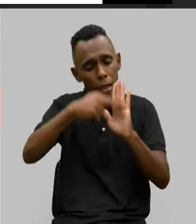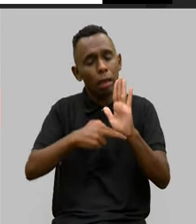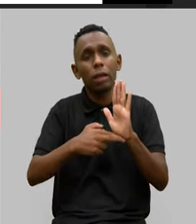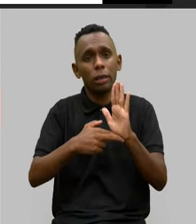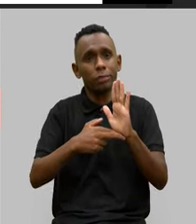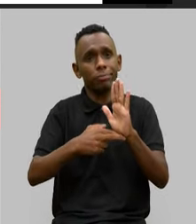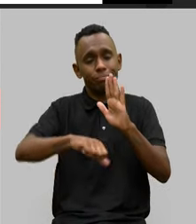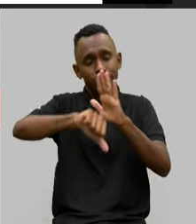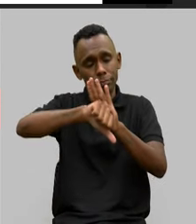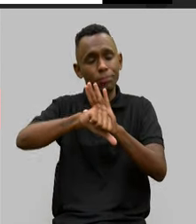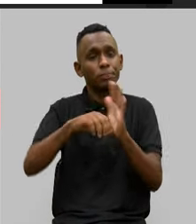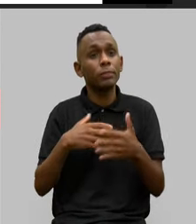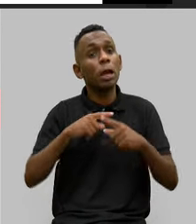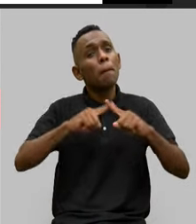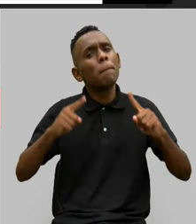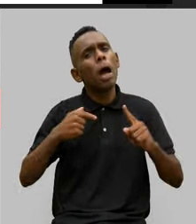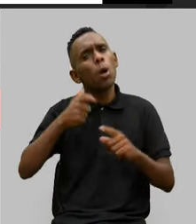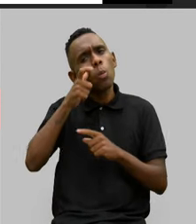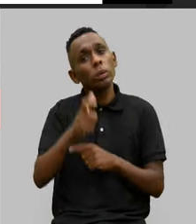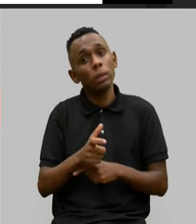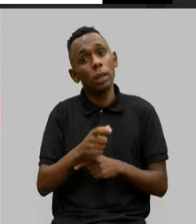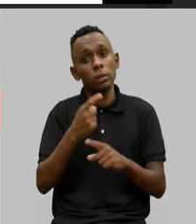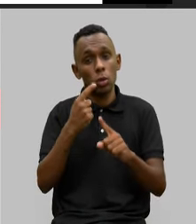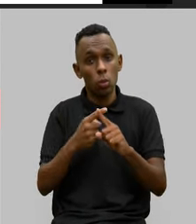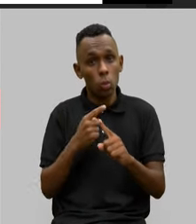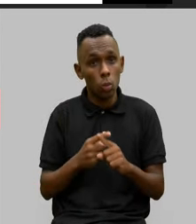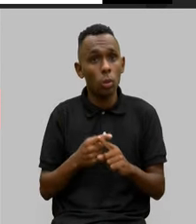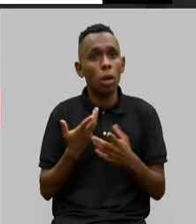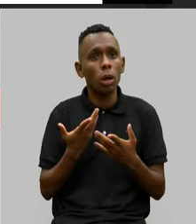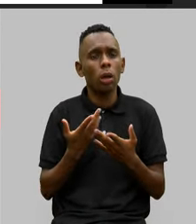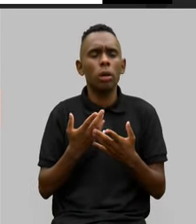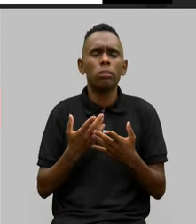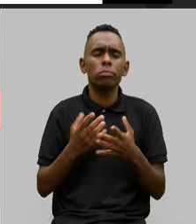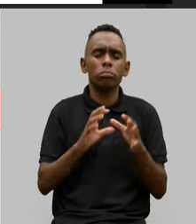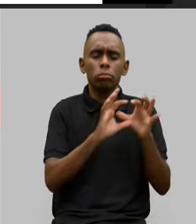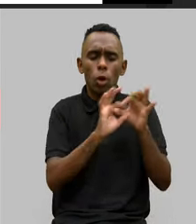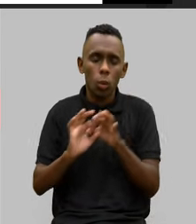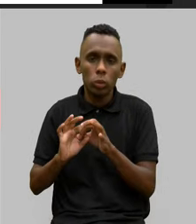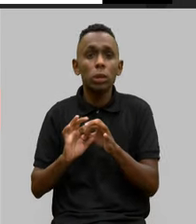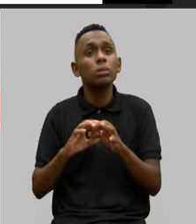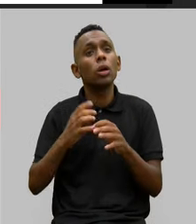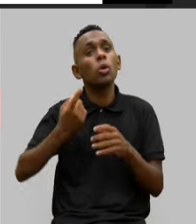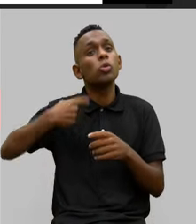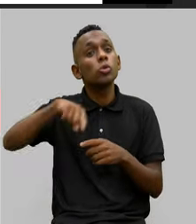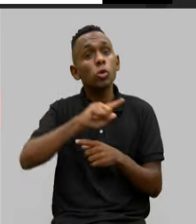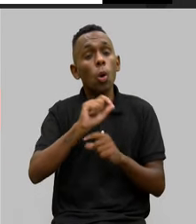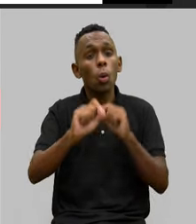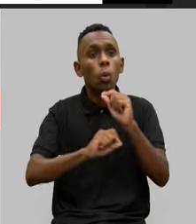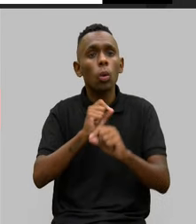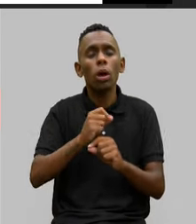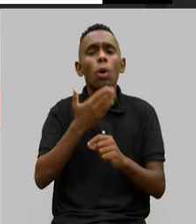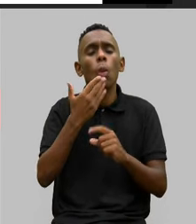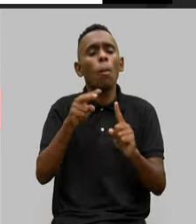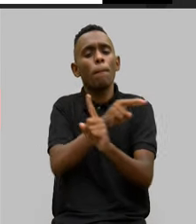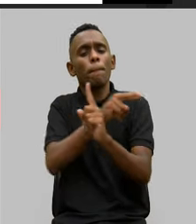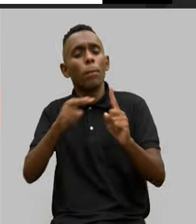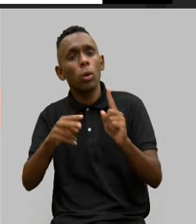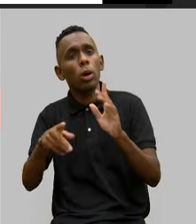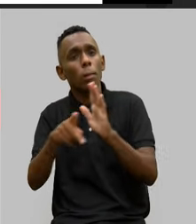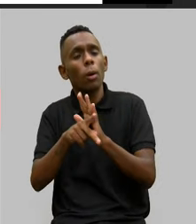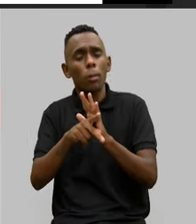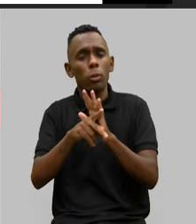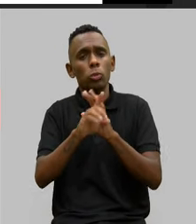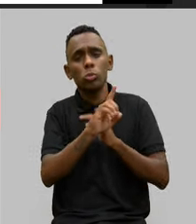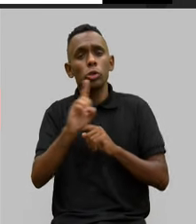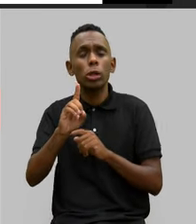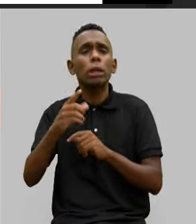eh e mas eu acho interessante nessa contextualização nós tratarmos de qual é a visão da direita americana